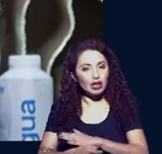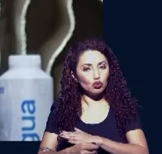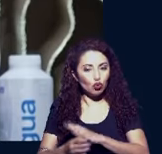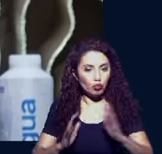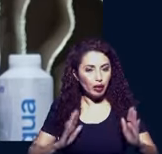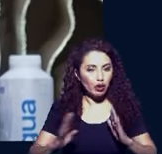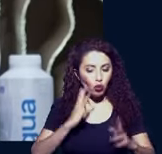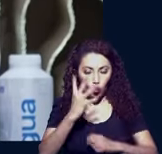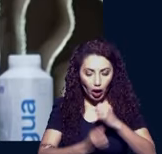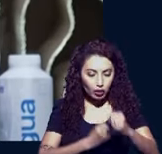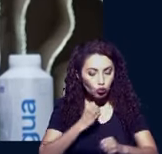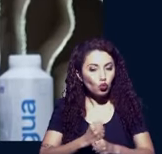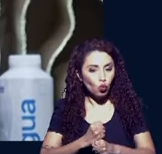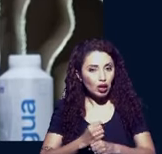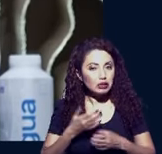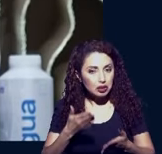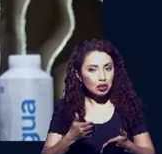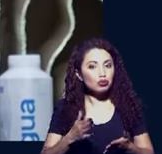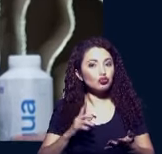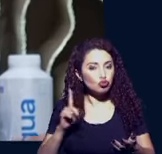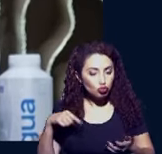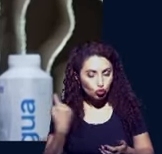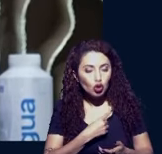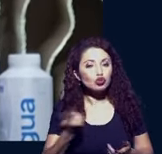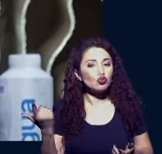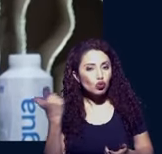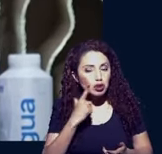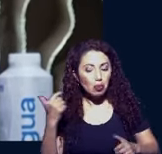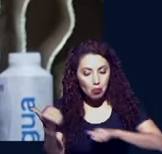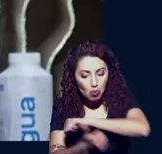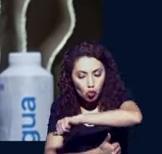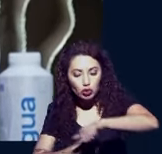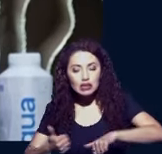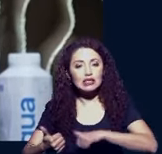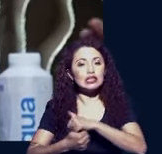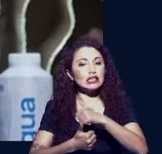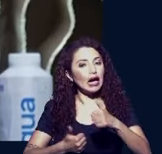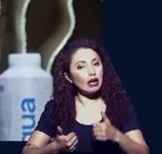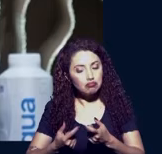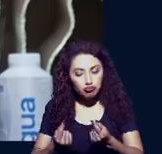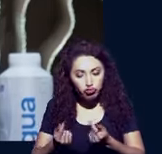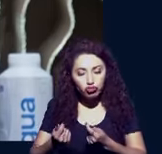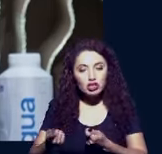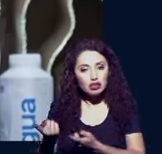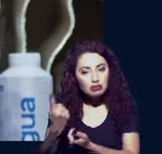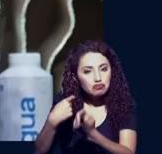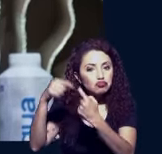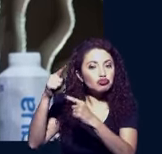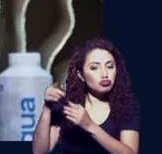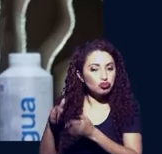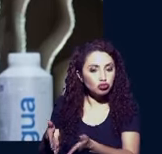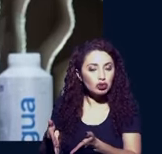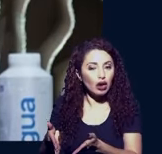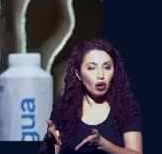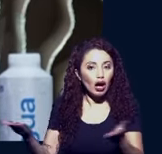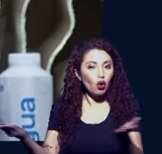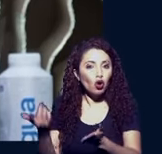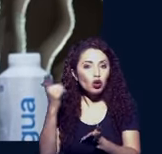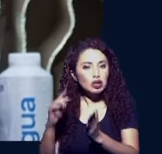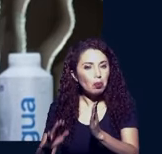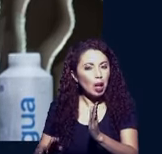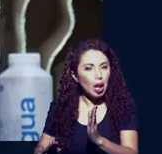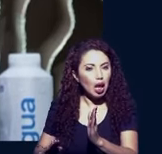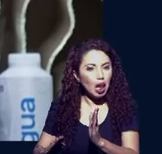revertemos a saúde fiscal do estado e experimentamos a sociedade o maior nível da história do Estado do Pará em